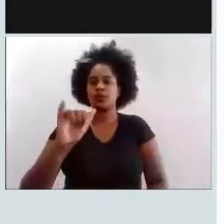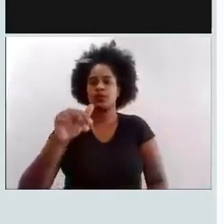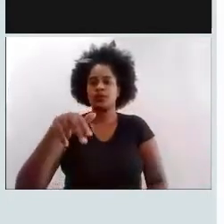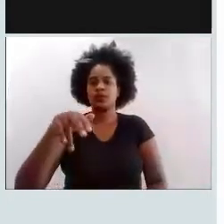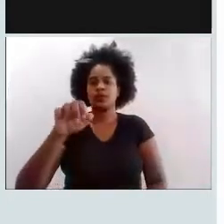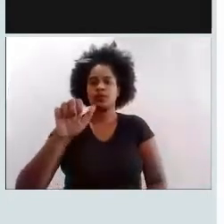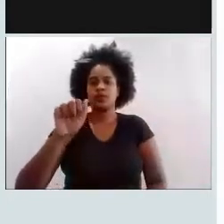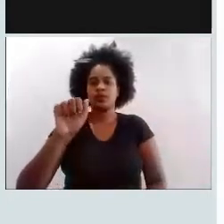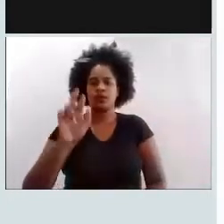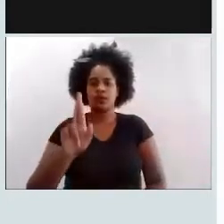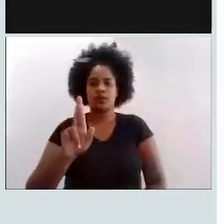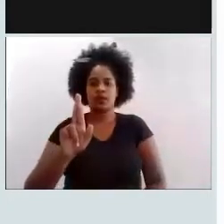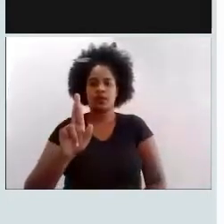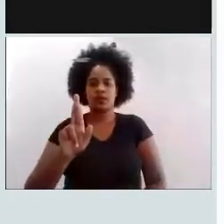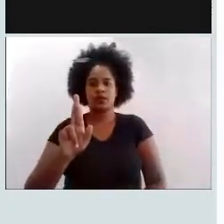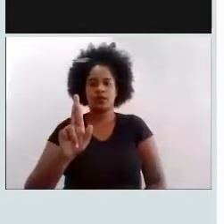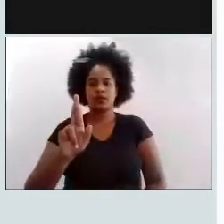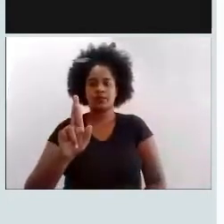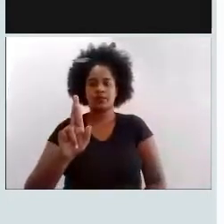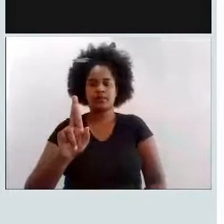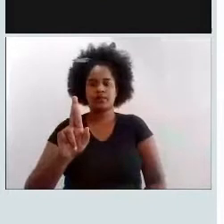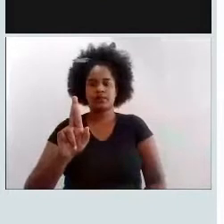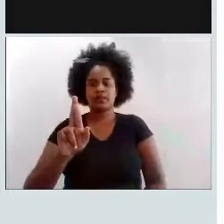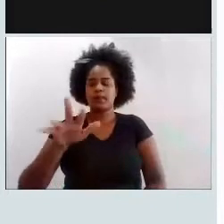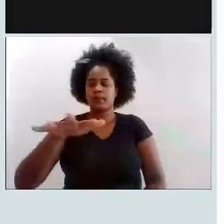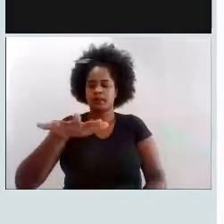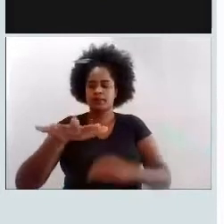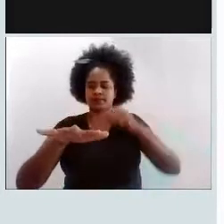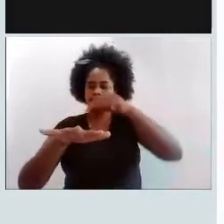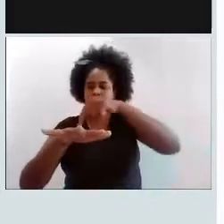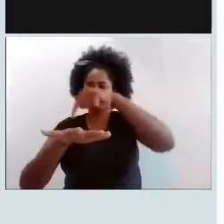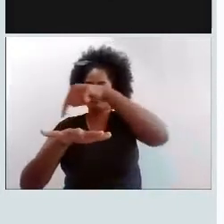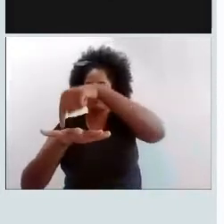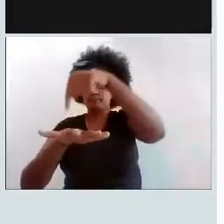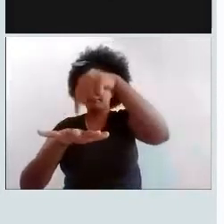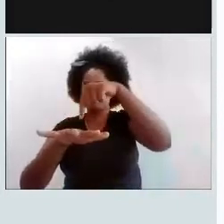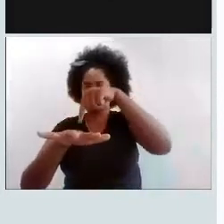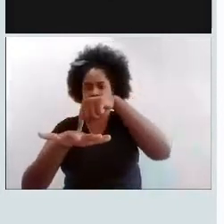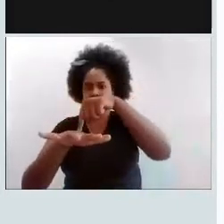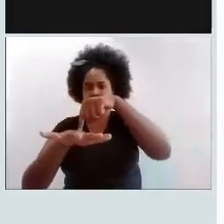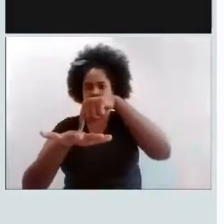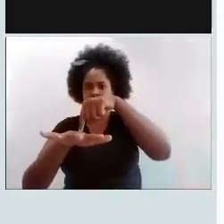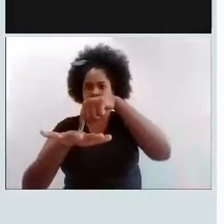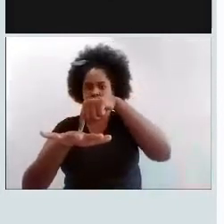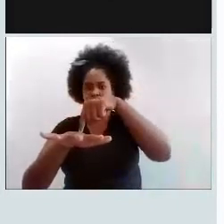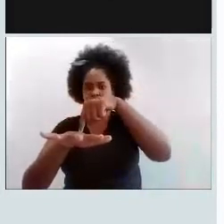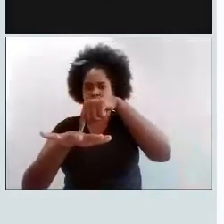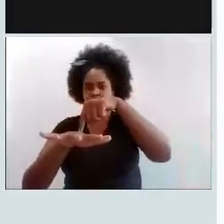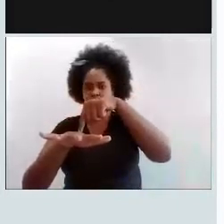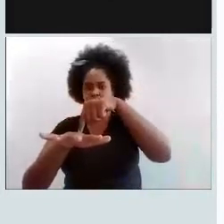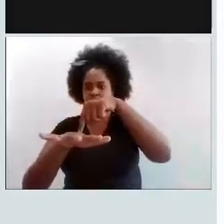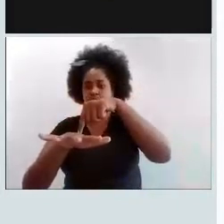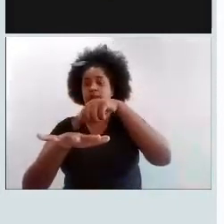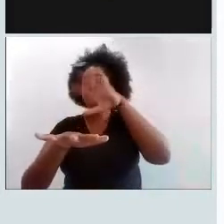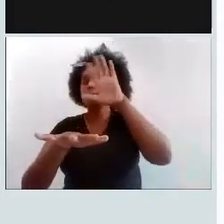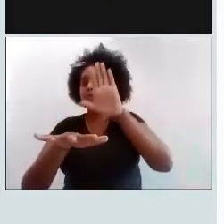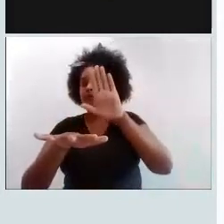eles estão no espaço. E nisso existe um plano que os contém. Ou